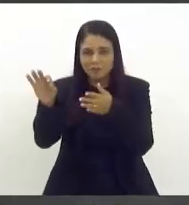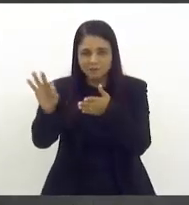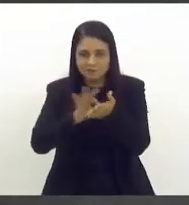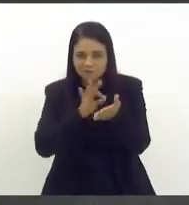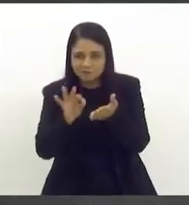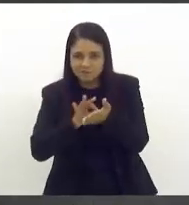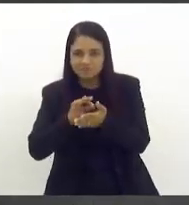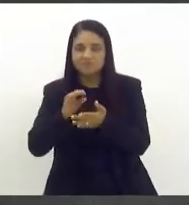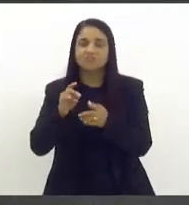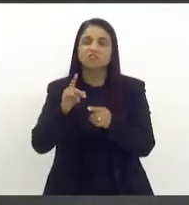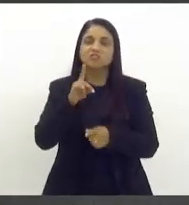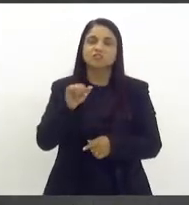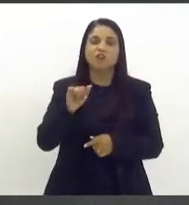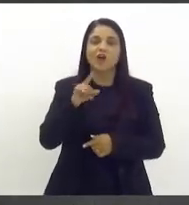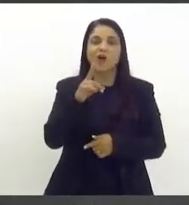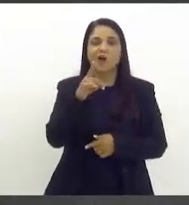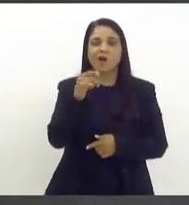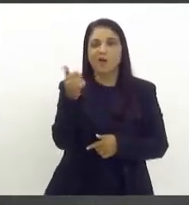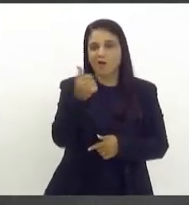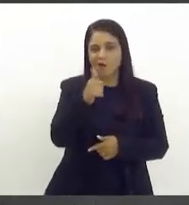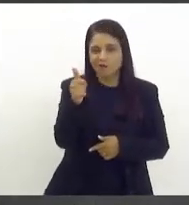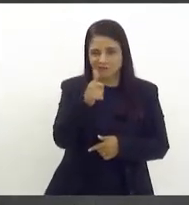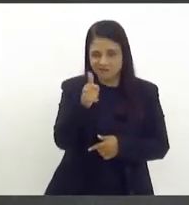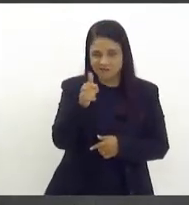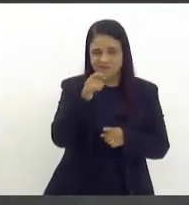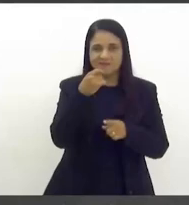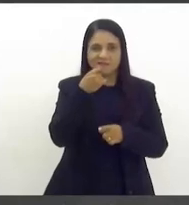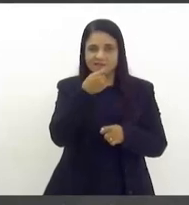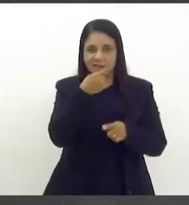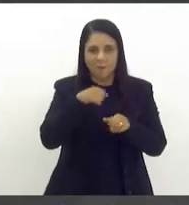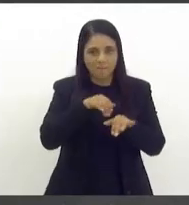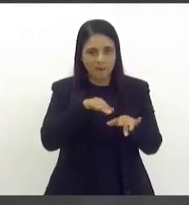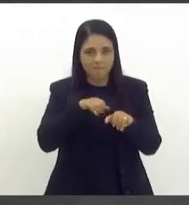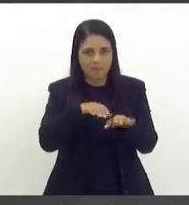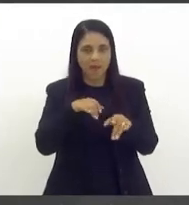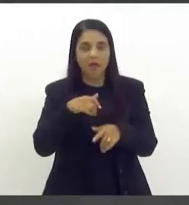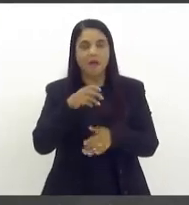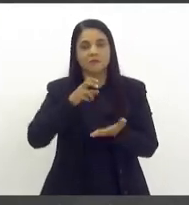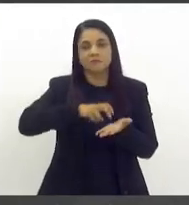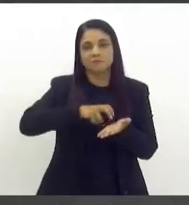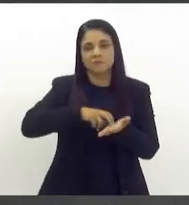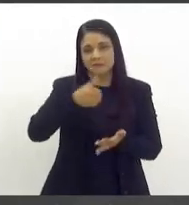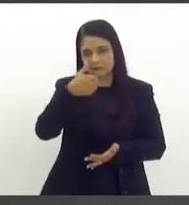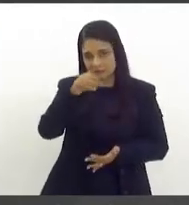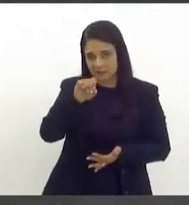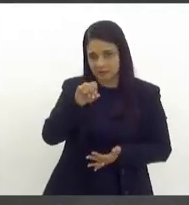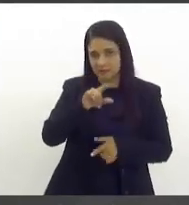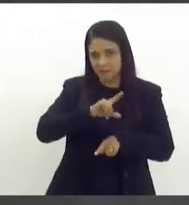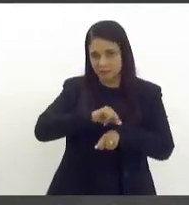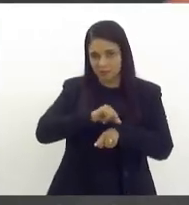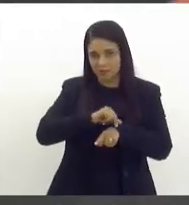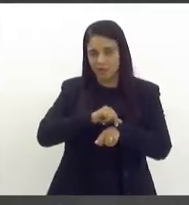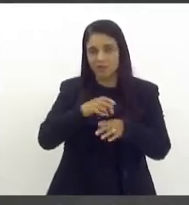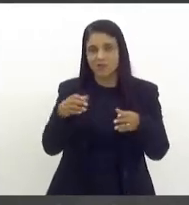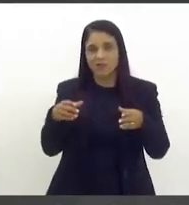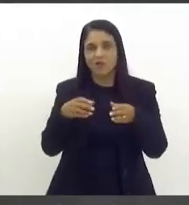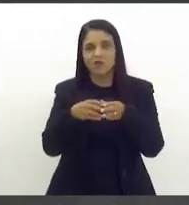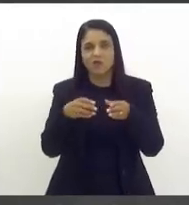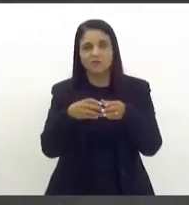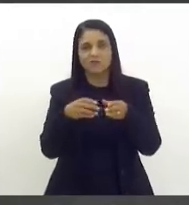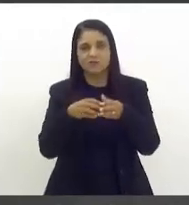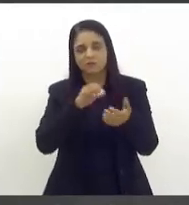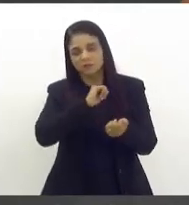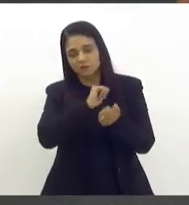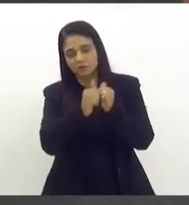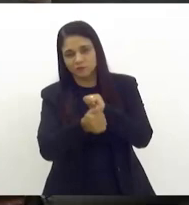participar no próximo dia 11 às 10 horas a audiência pública que será na comissão na comissão de